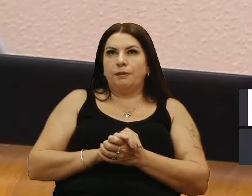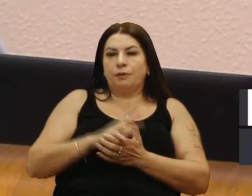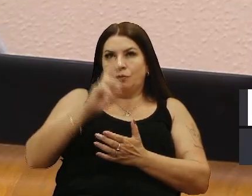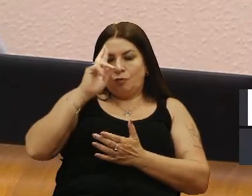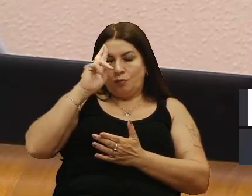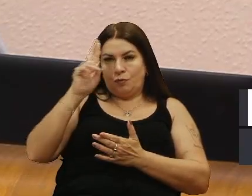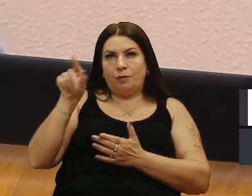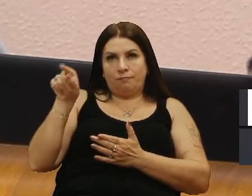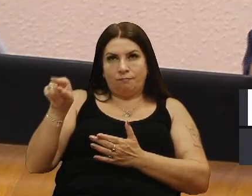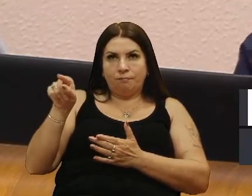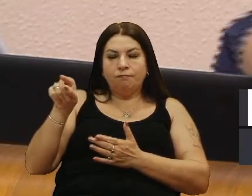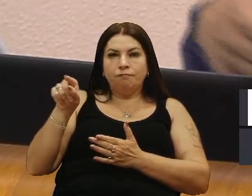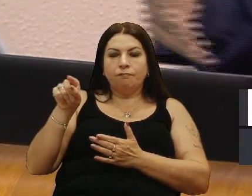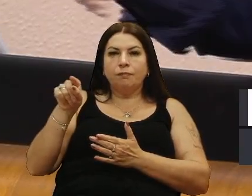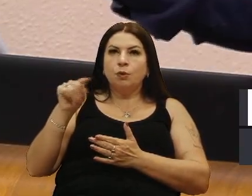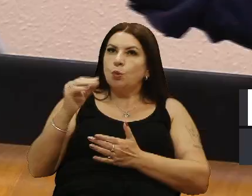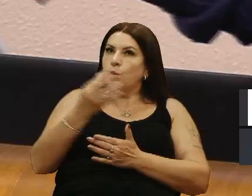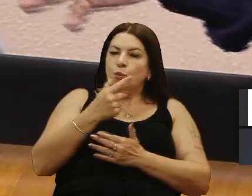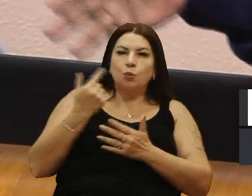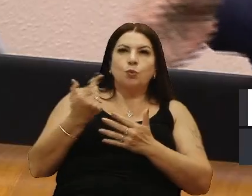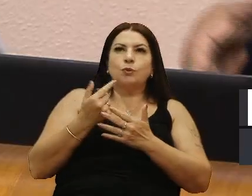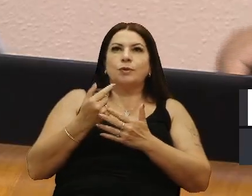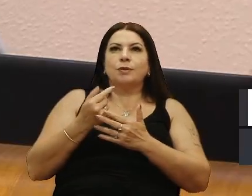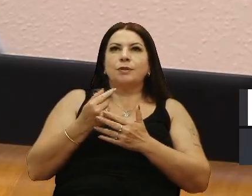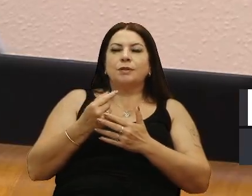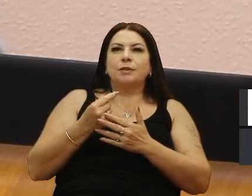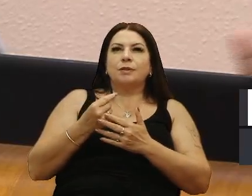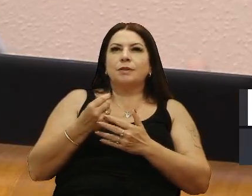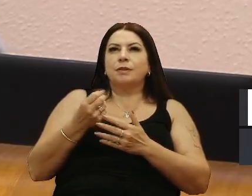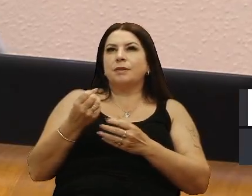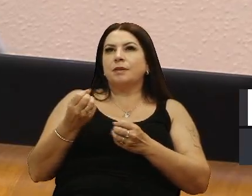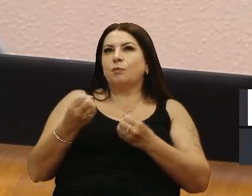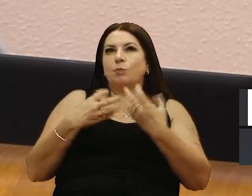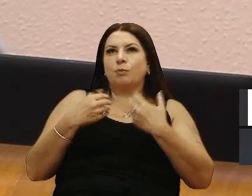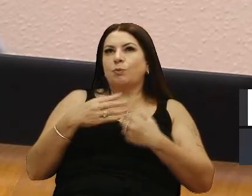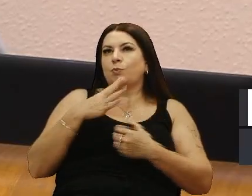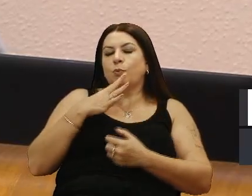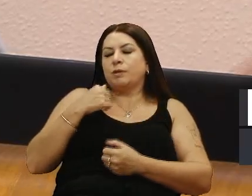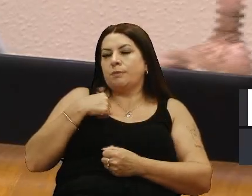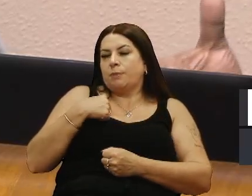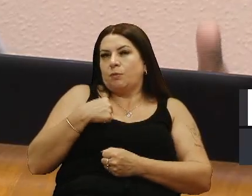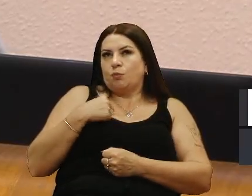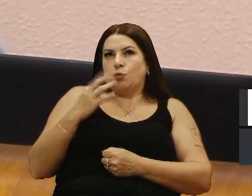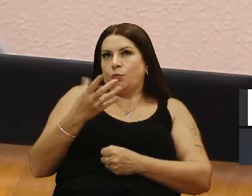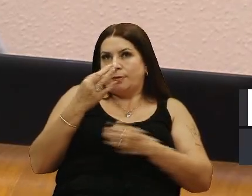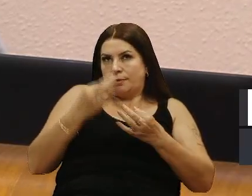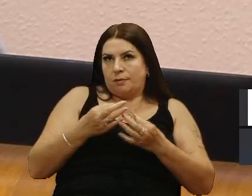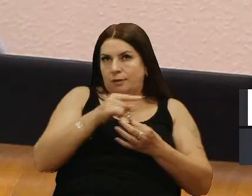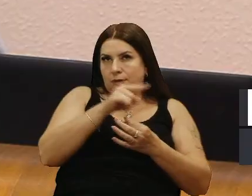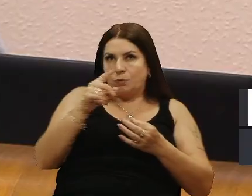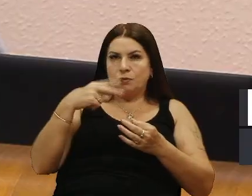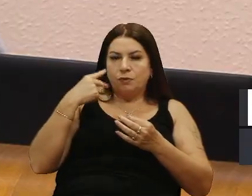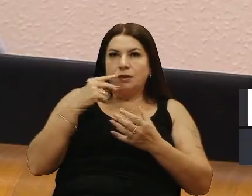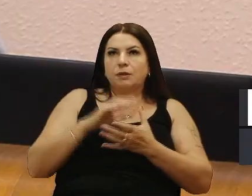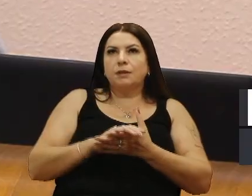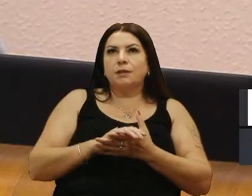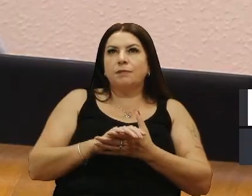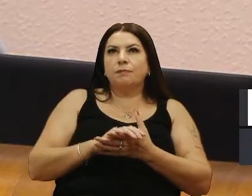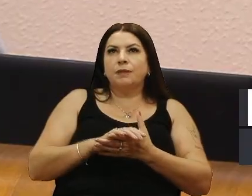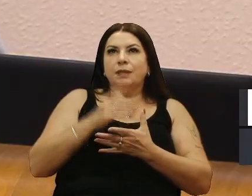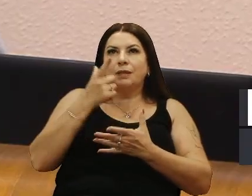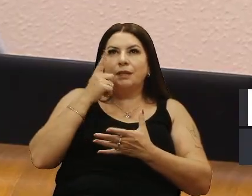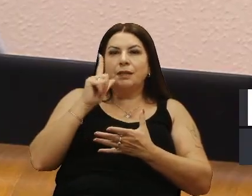diretor Everton, todos nós estamos recebendo aqui, não é por ser um conhecido meu, tenho certeza que todos os vereadores, ele ganhou